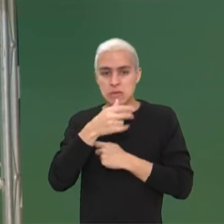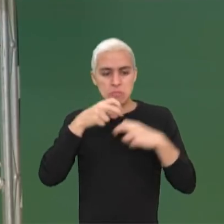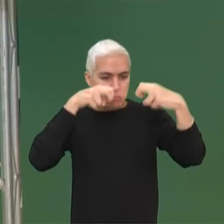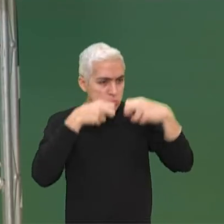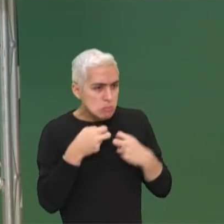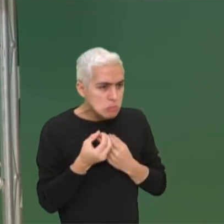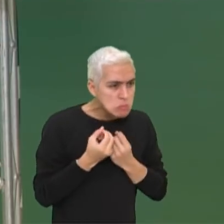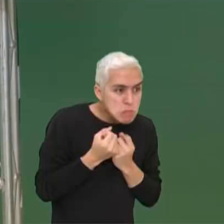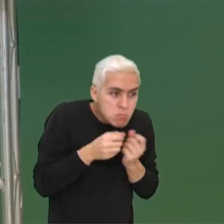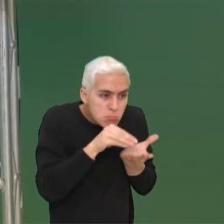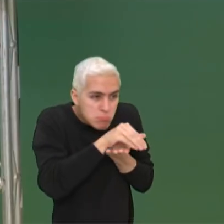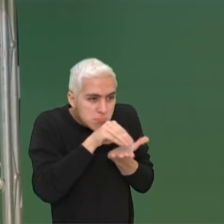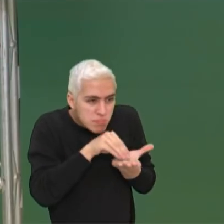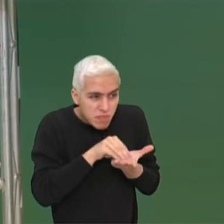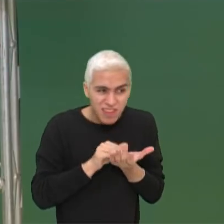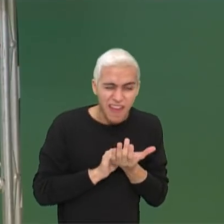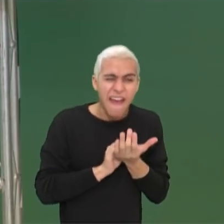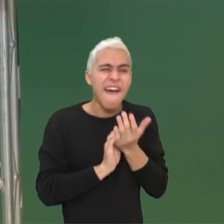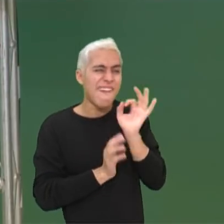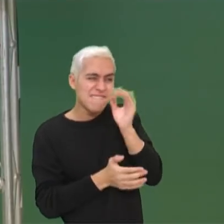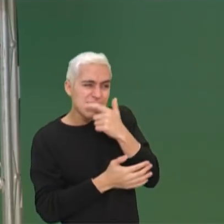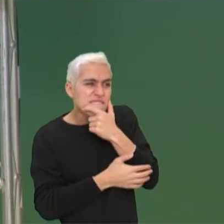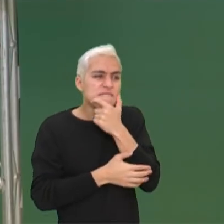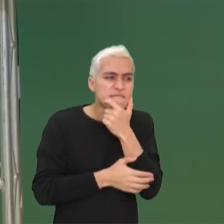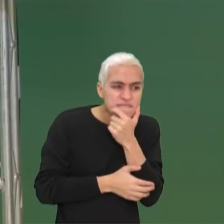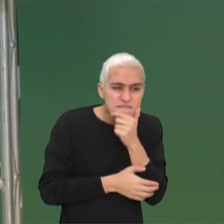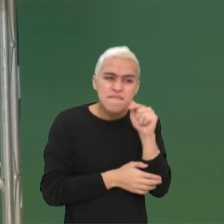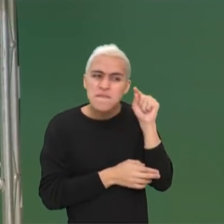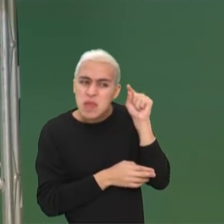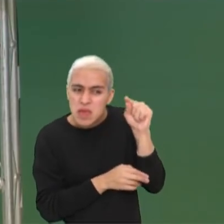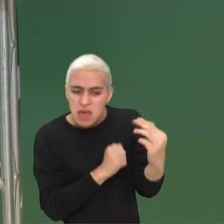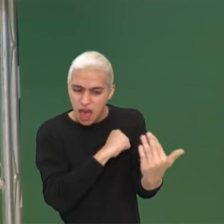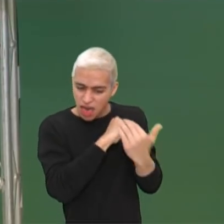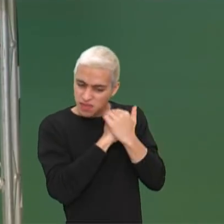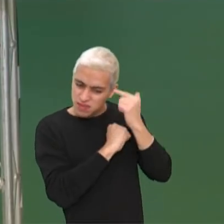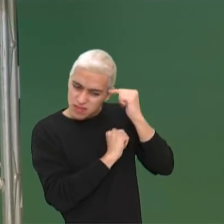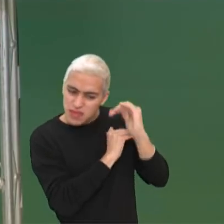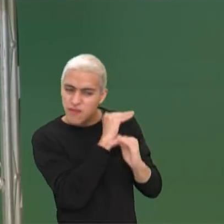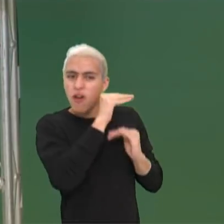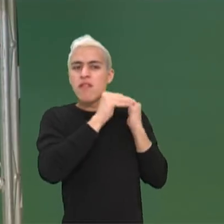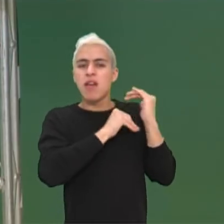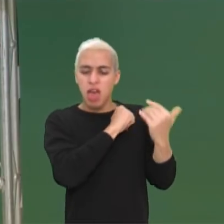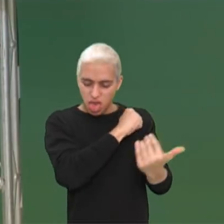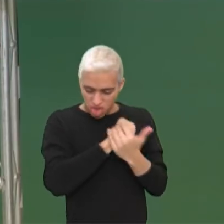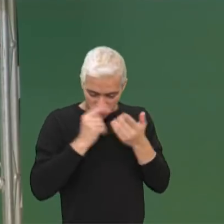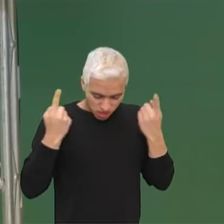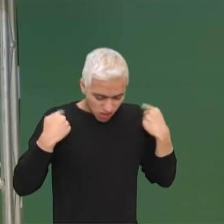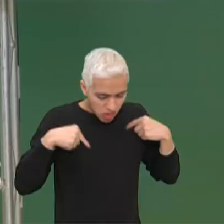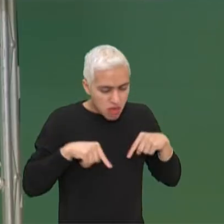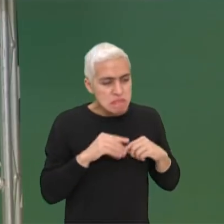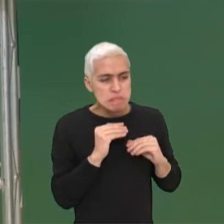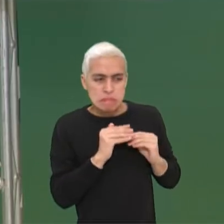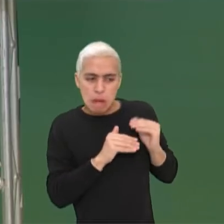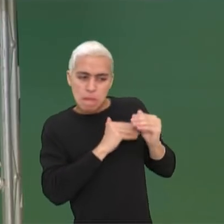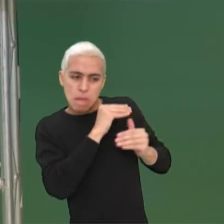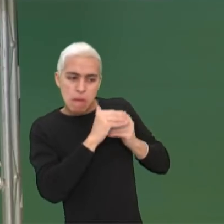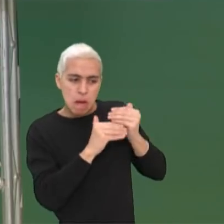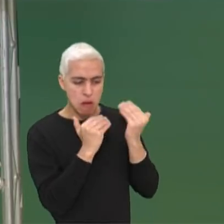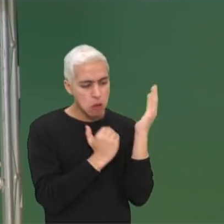você já vai falar, nossa, alguma coisa vai estar desenvolvendo em mim, né? Ou motor,